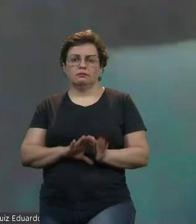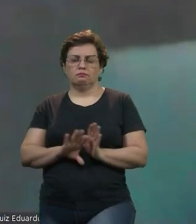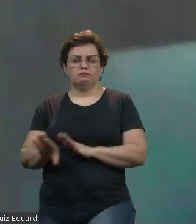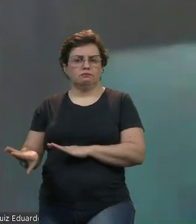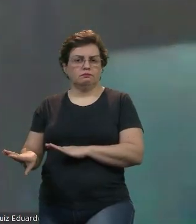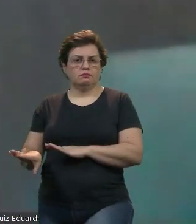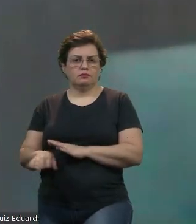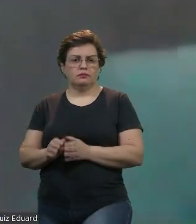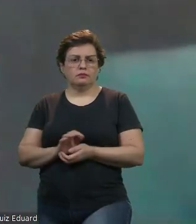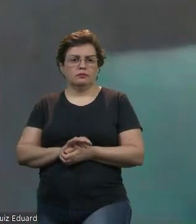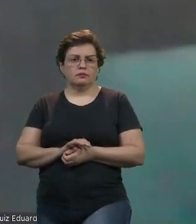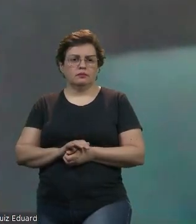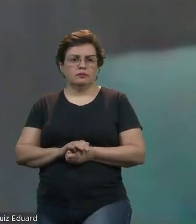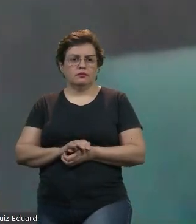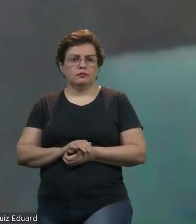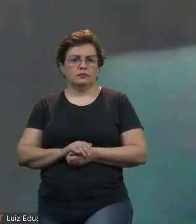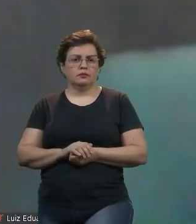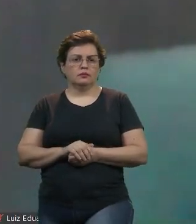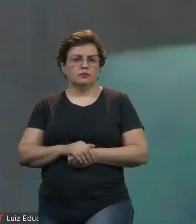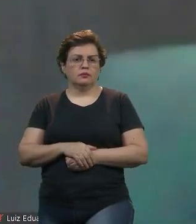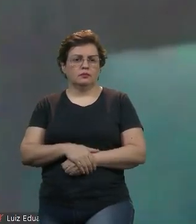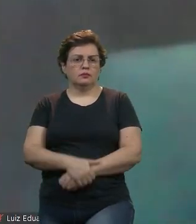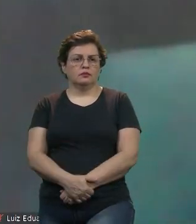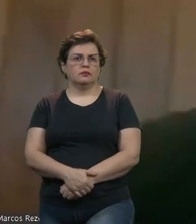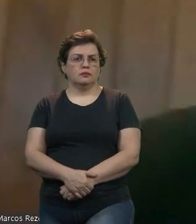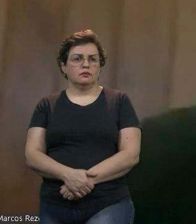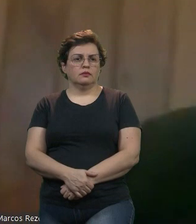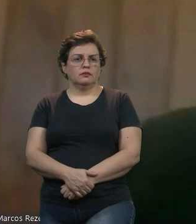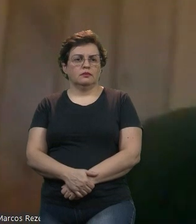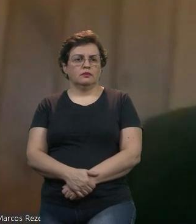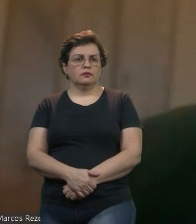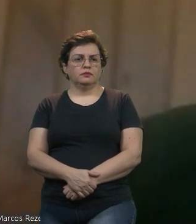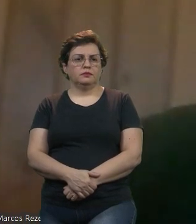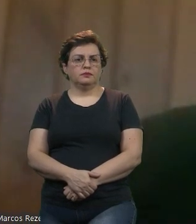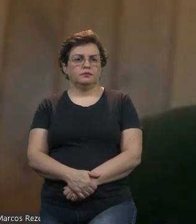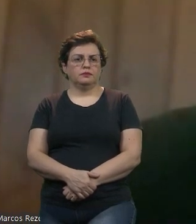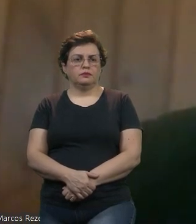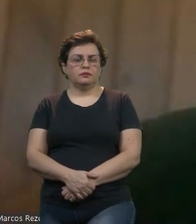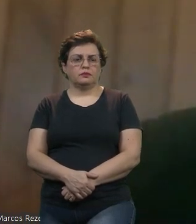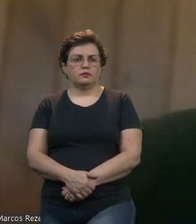Declino, senhor presidente. O vereador declinou.